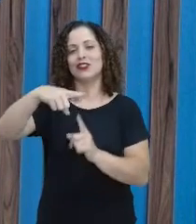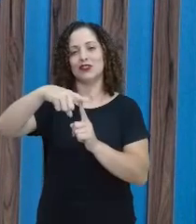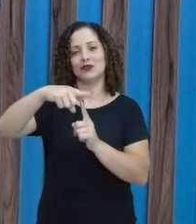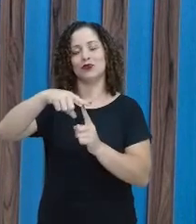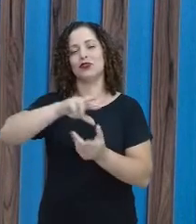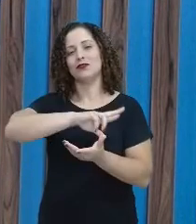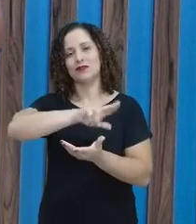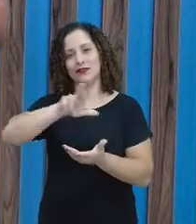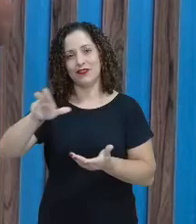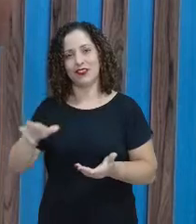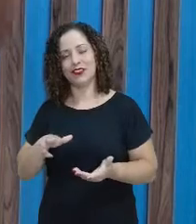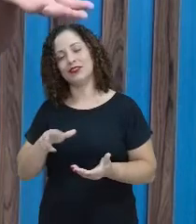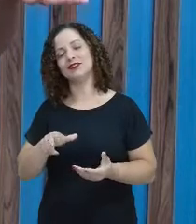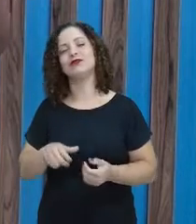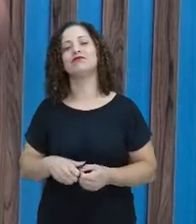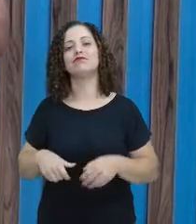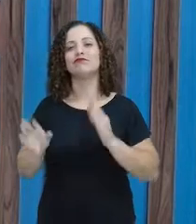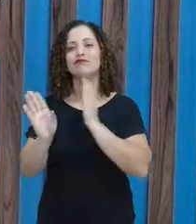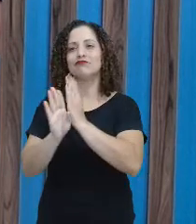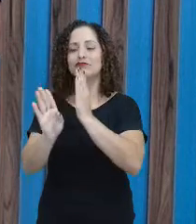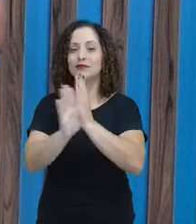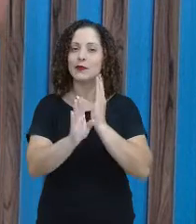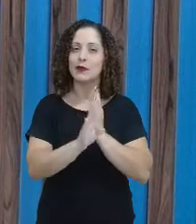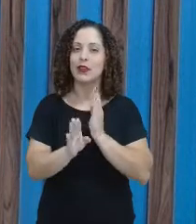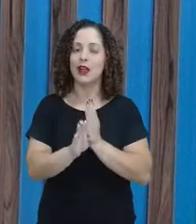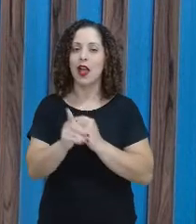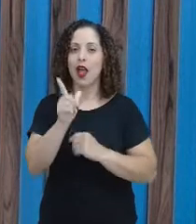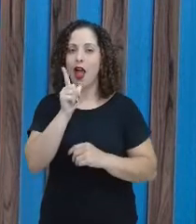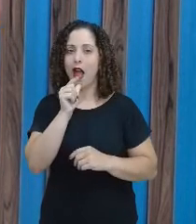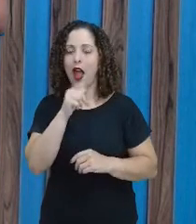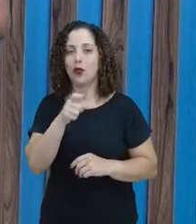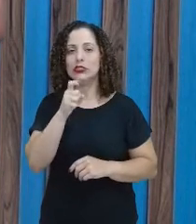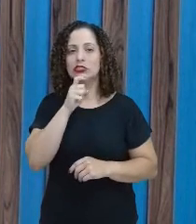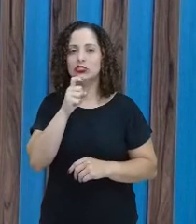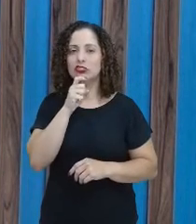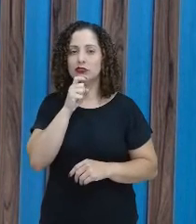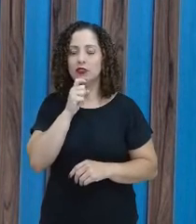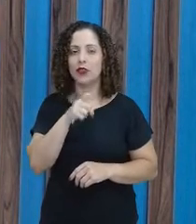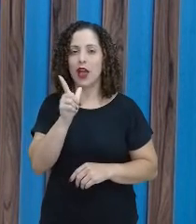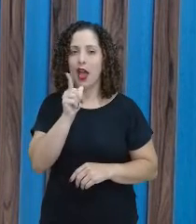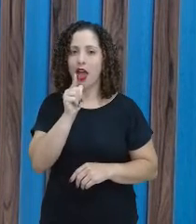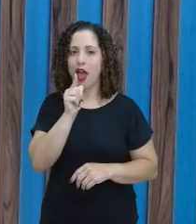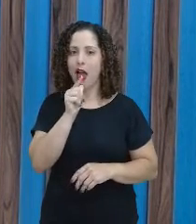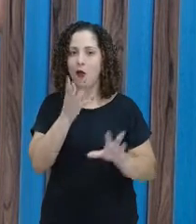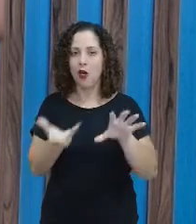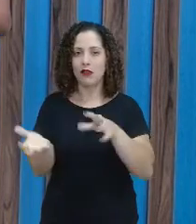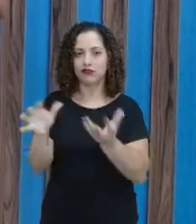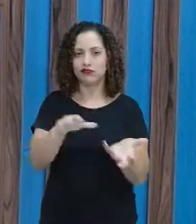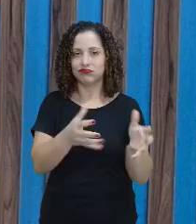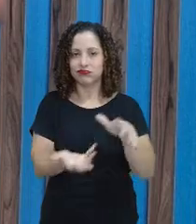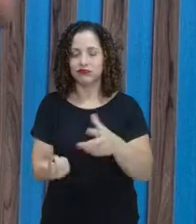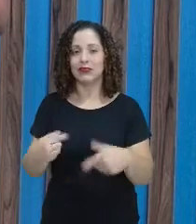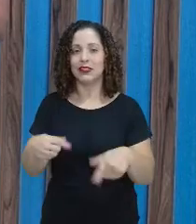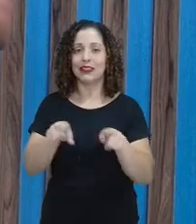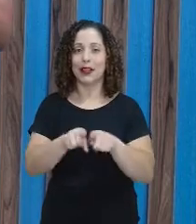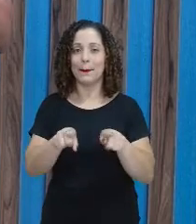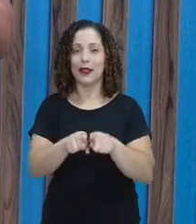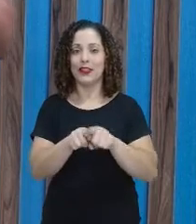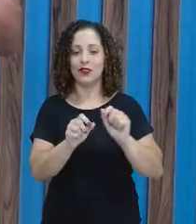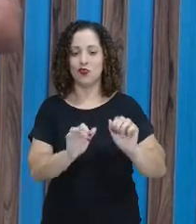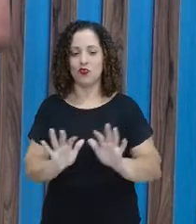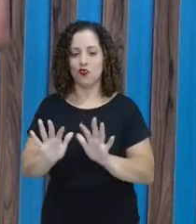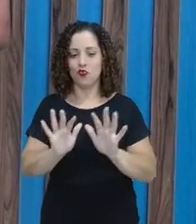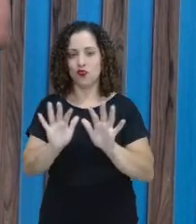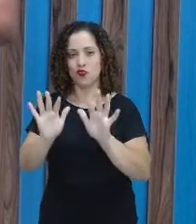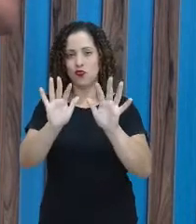aí da natureza. A gente encontra água em estado sólido, a gente encontra água em estado líquido e gasoso. E eu acabei de mostrar isso